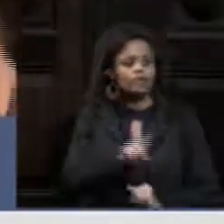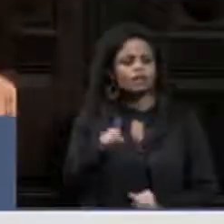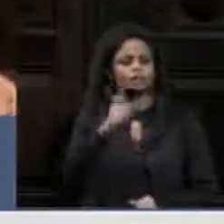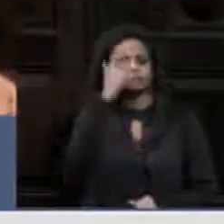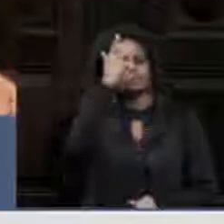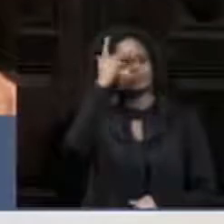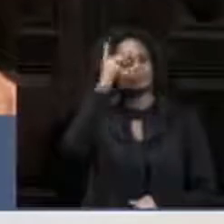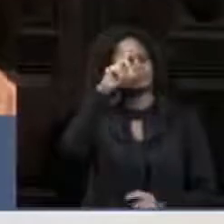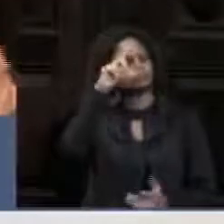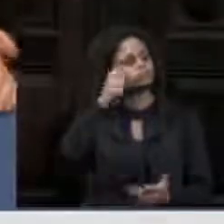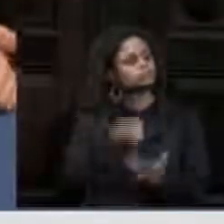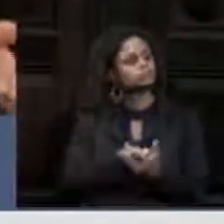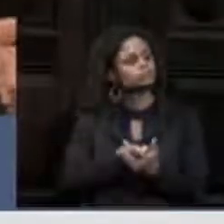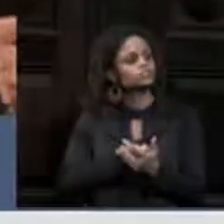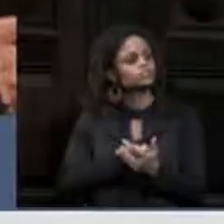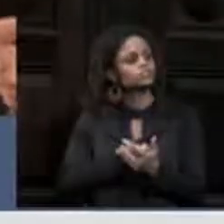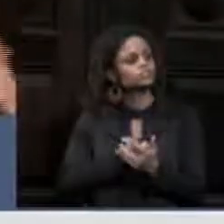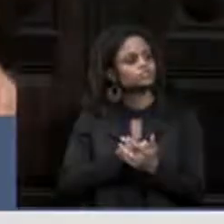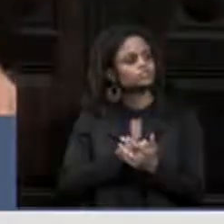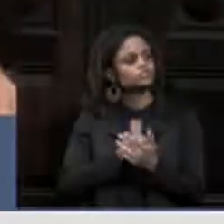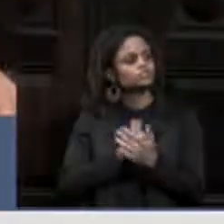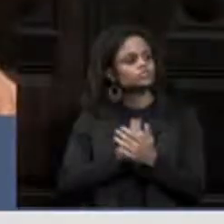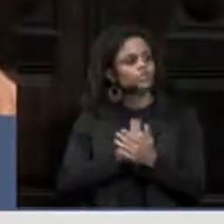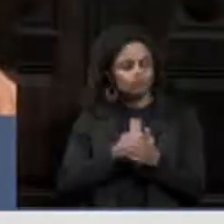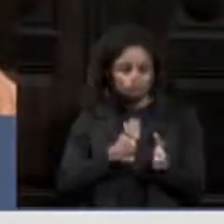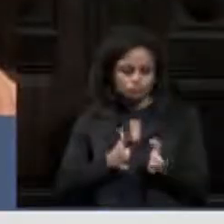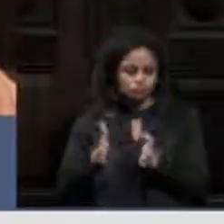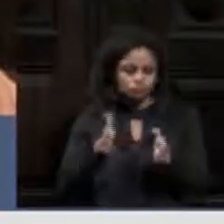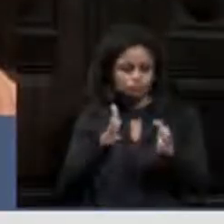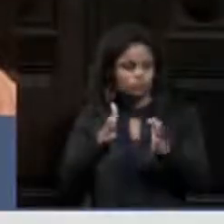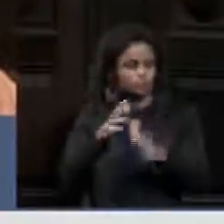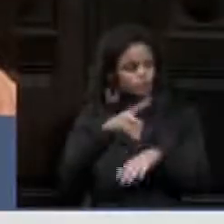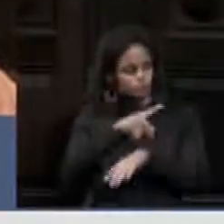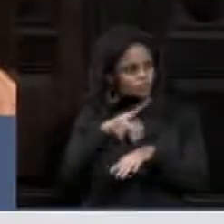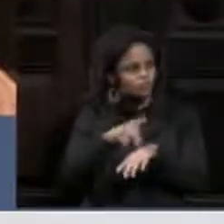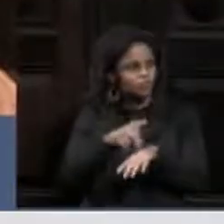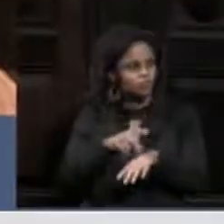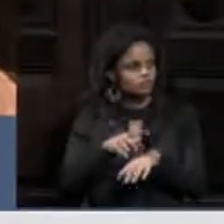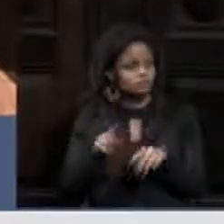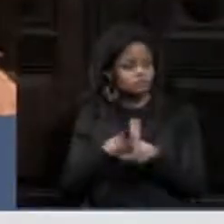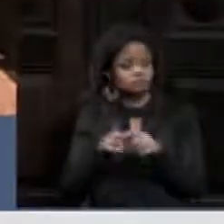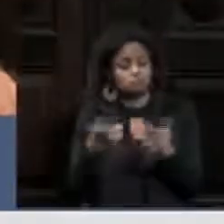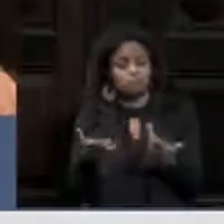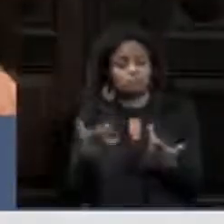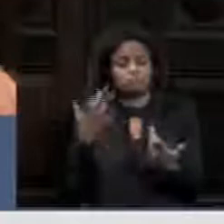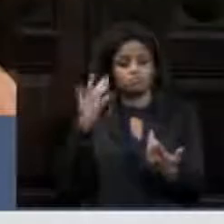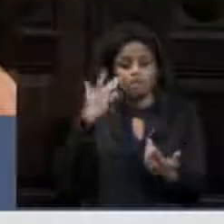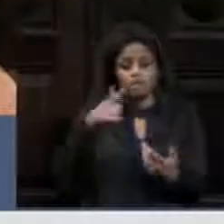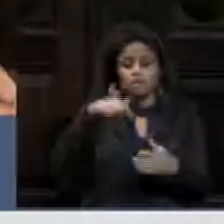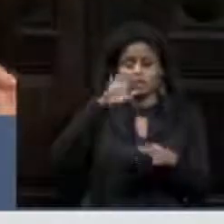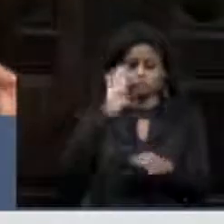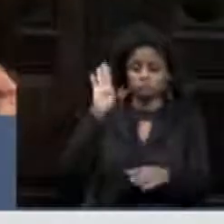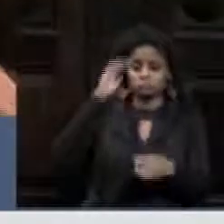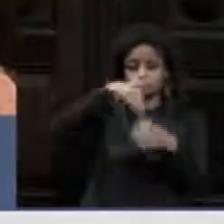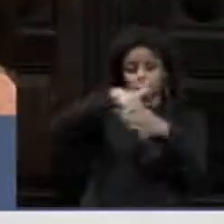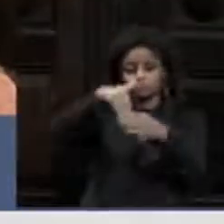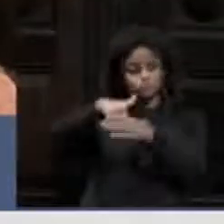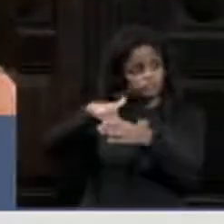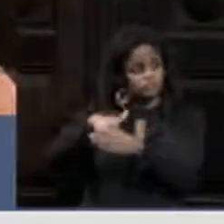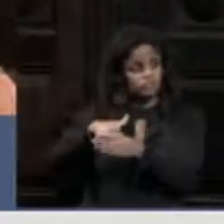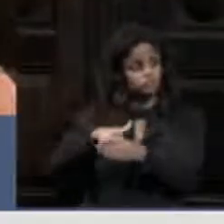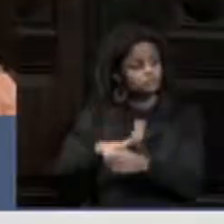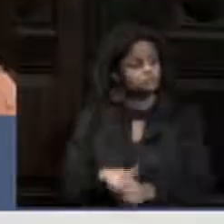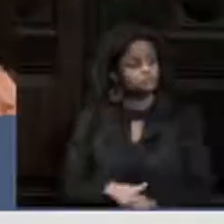decidem o destino do país, pelo menos em eleições, através do